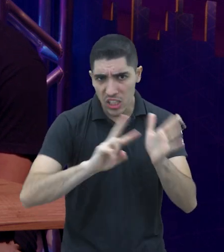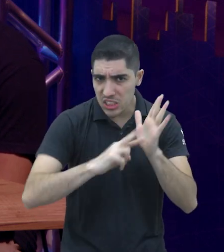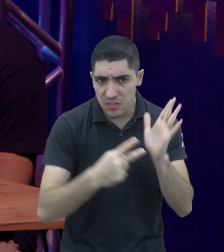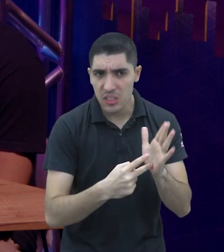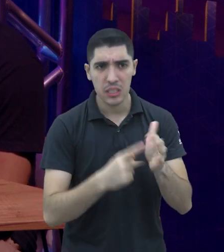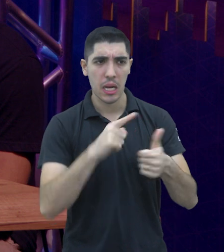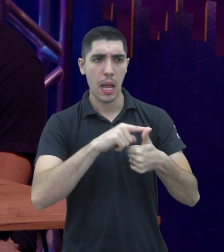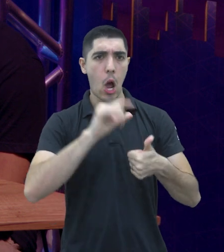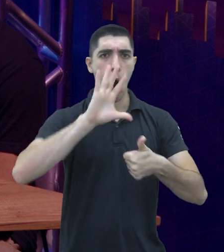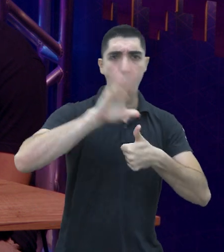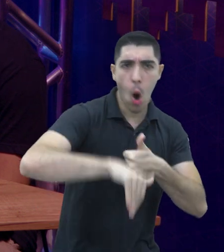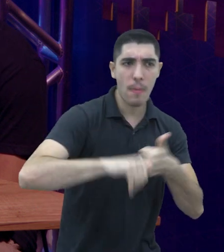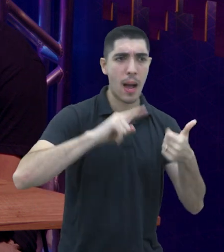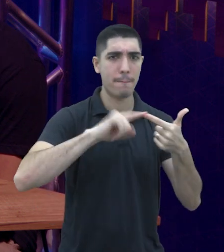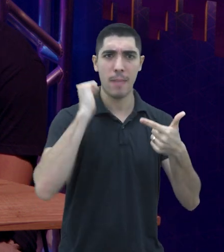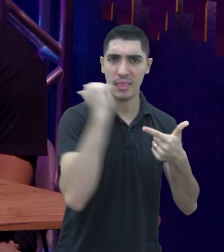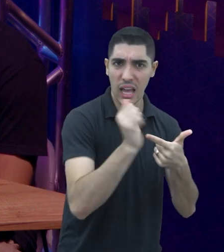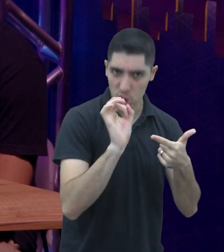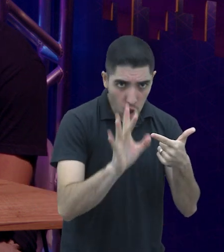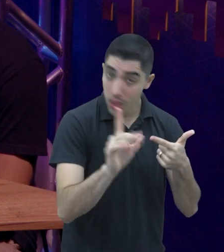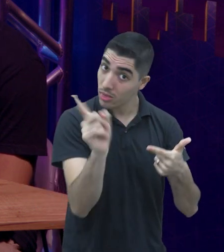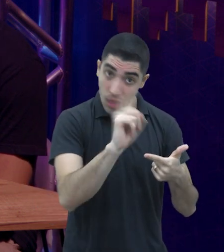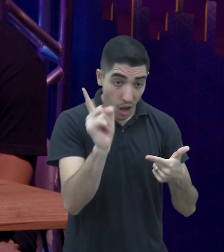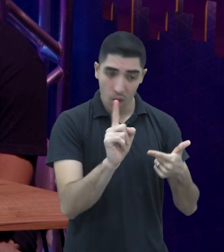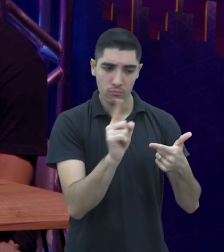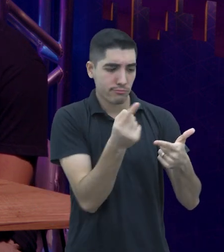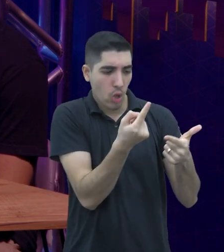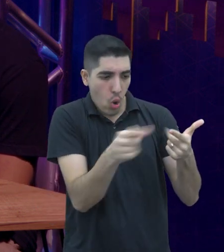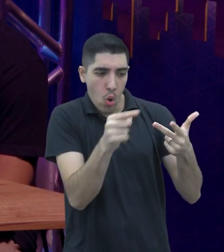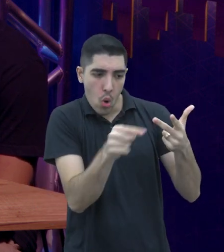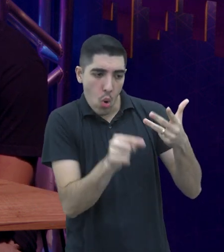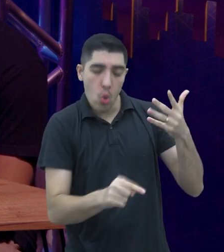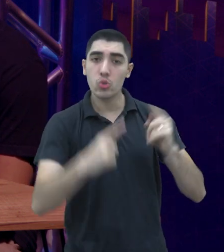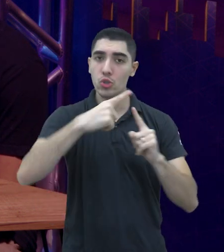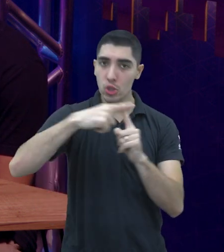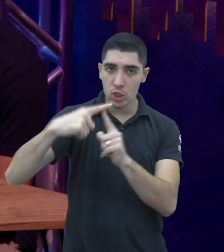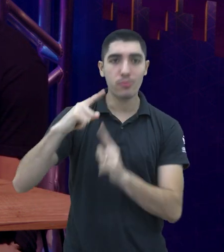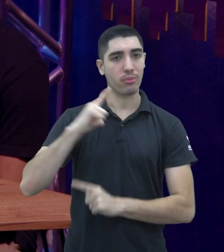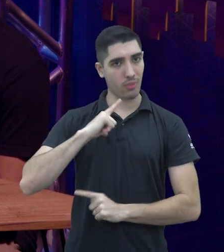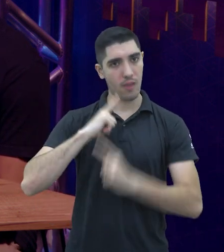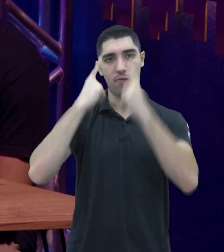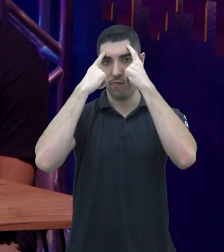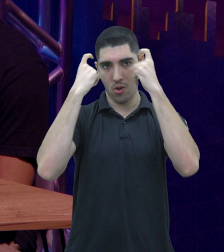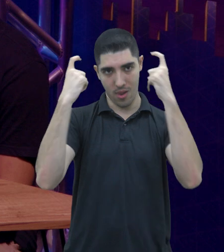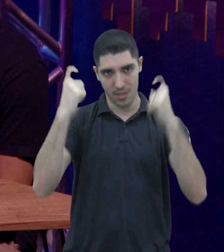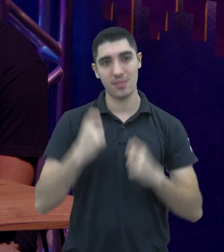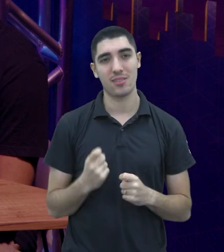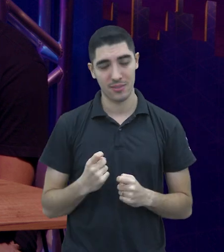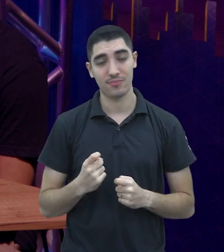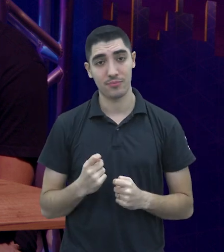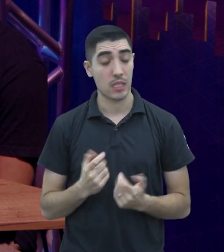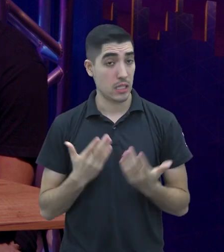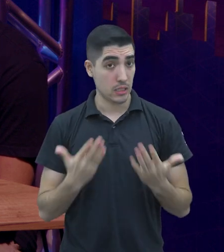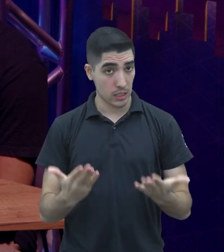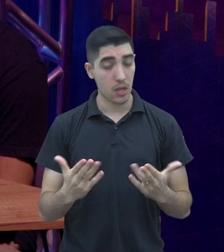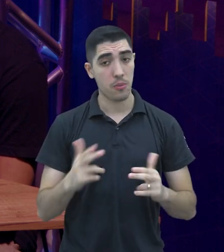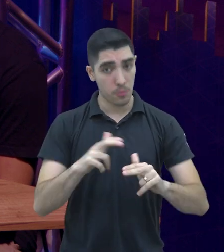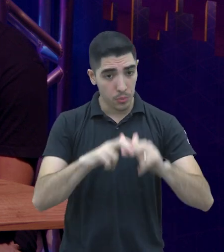né, assassinato, é muito mais do que isso. E como essas formas, né, de violência mais veladas, elas também